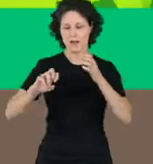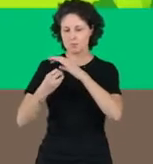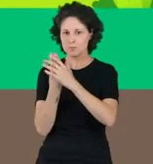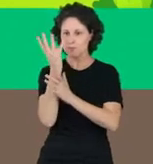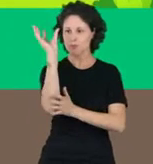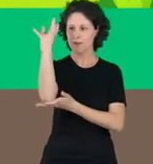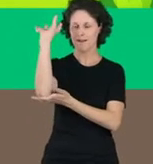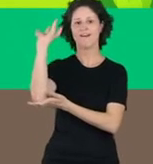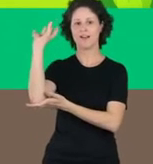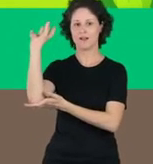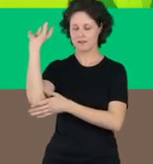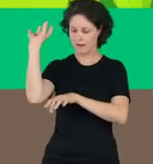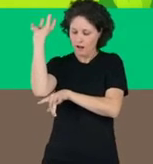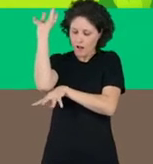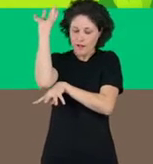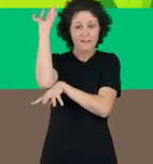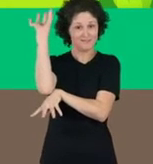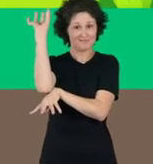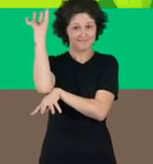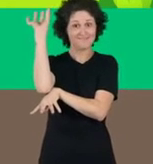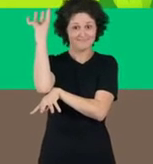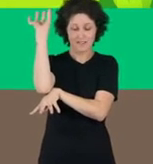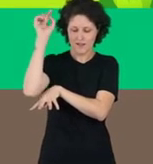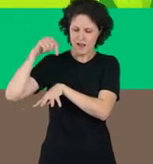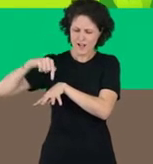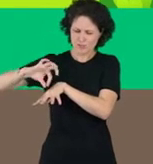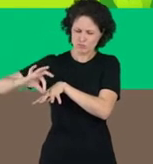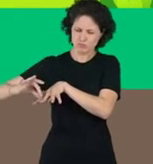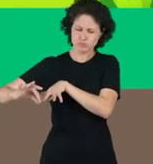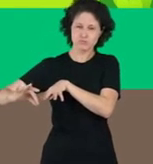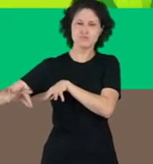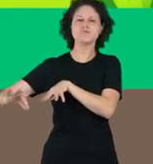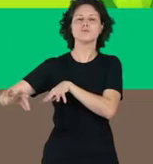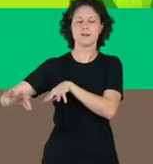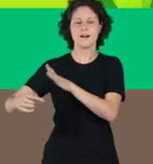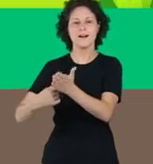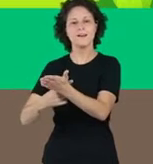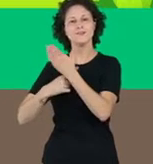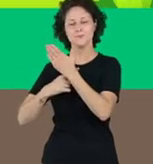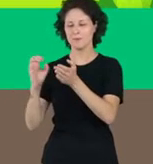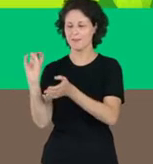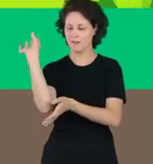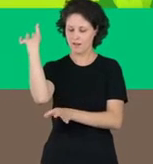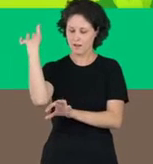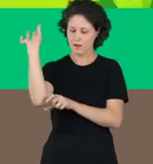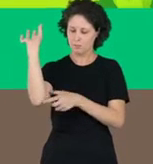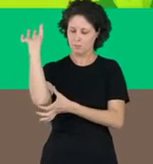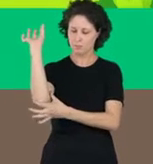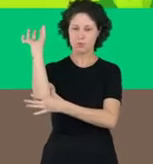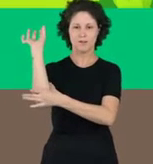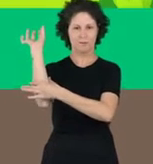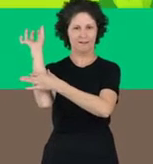as suas raízes mais profundas. Elas utilizam esses nutrientes para crescer o caule, galhos e folhas. Depois,